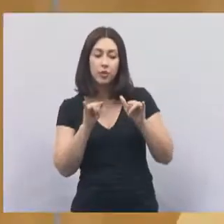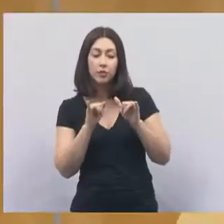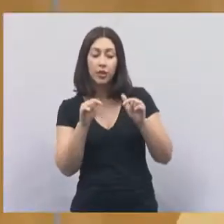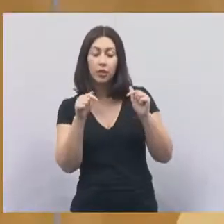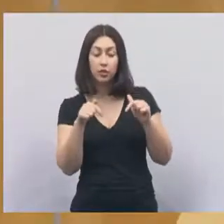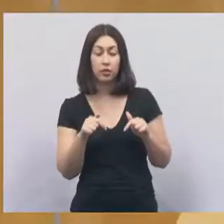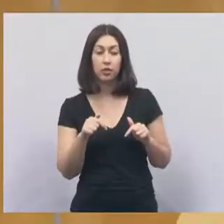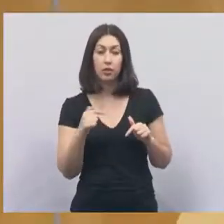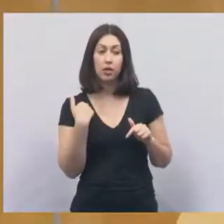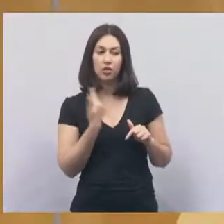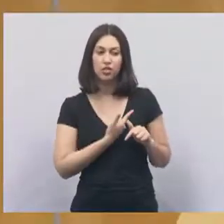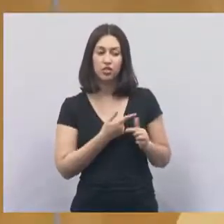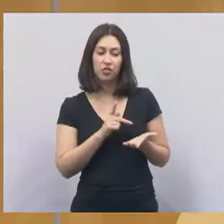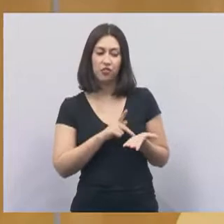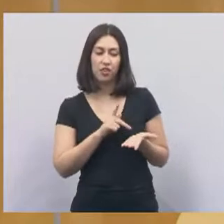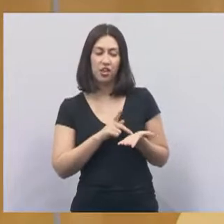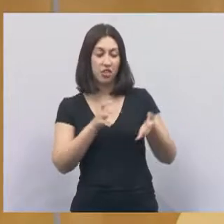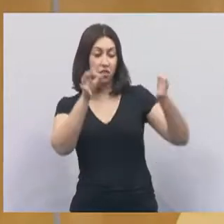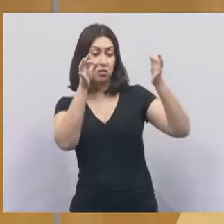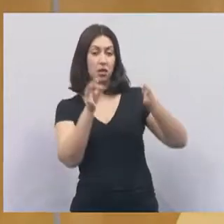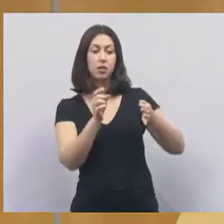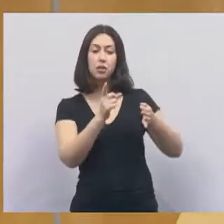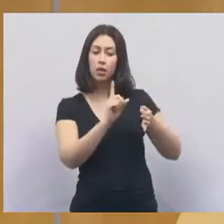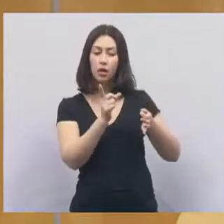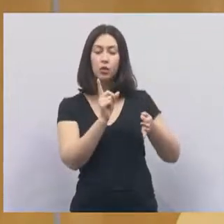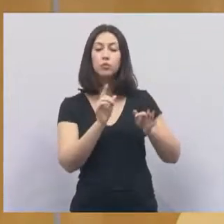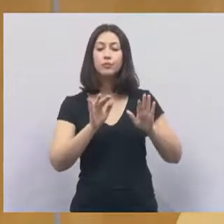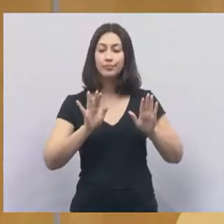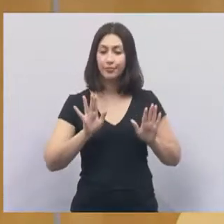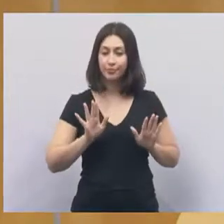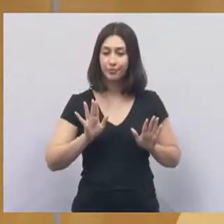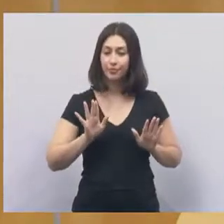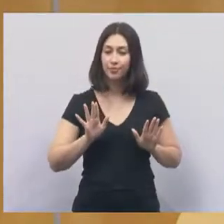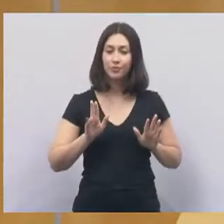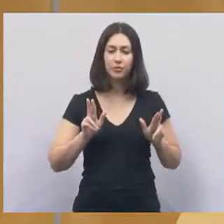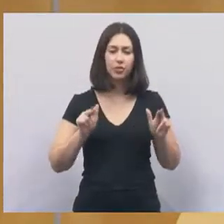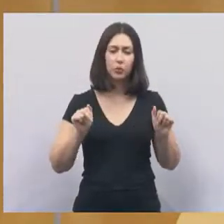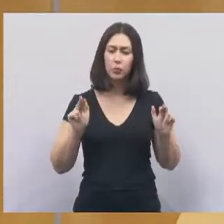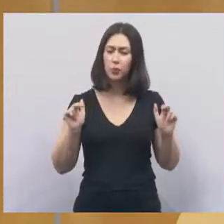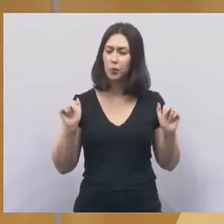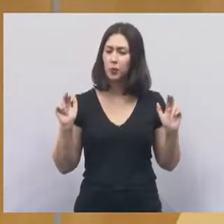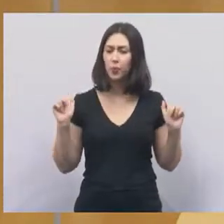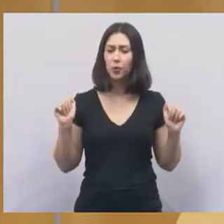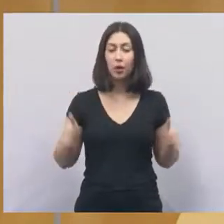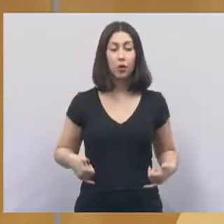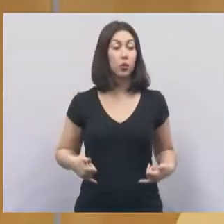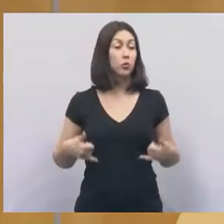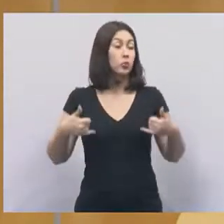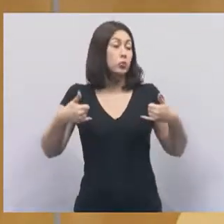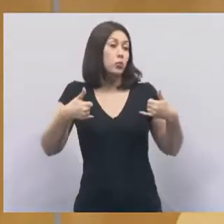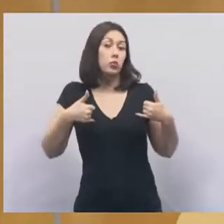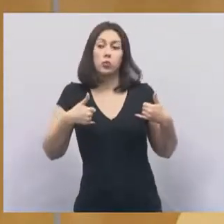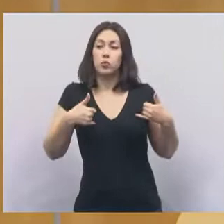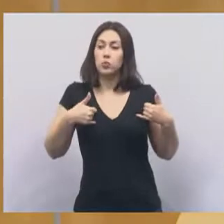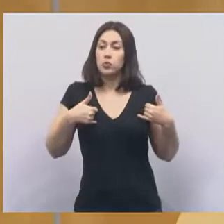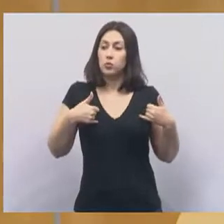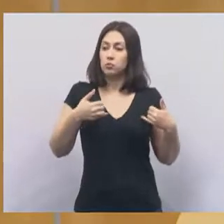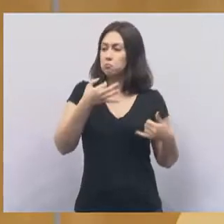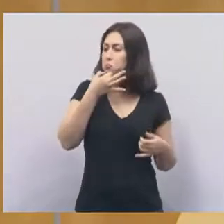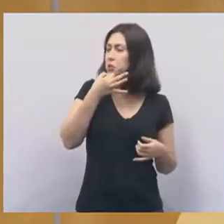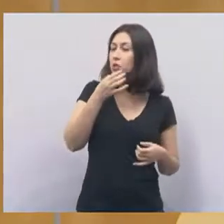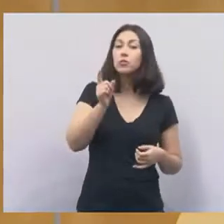a gente não é dono da verdade absoluta e a gente não pode jamais né você vaidoso ao ponto de não ouvir